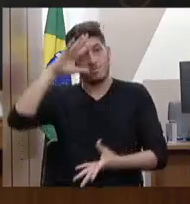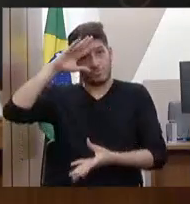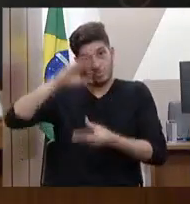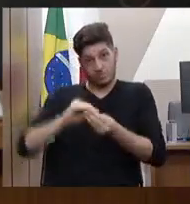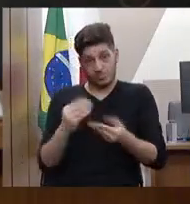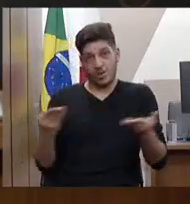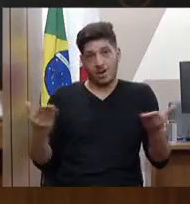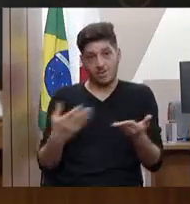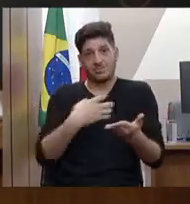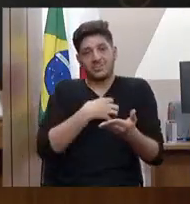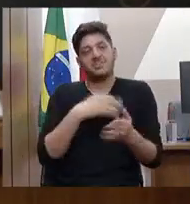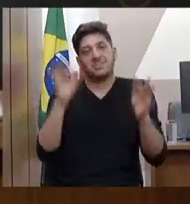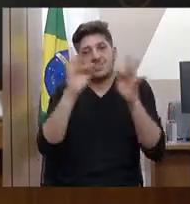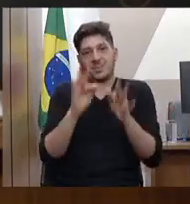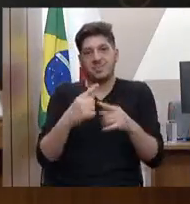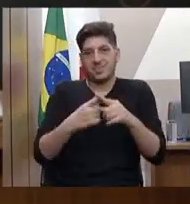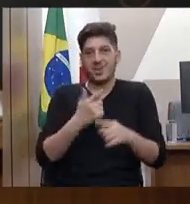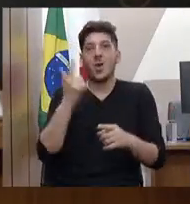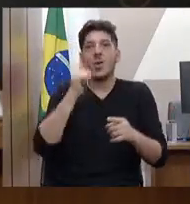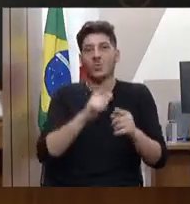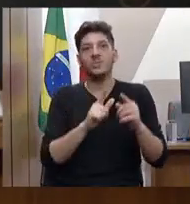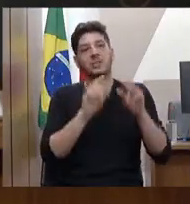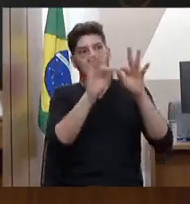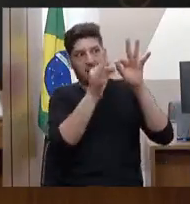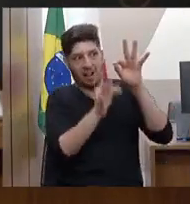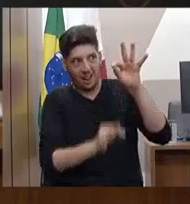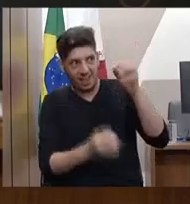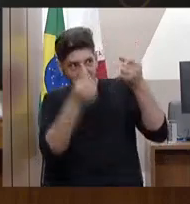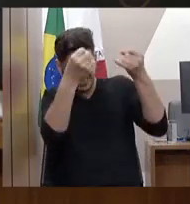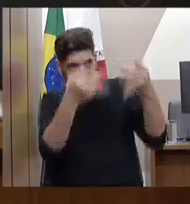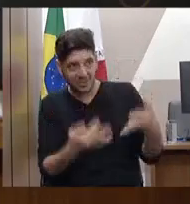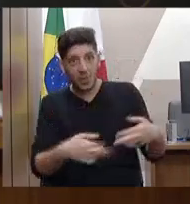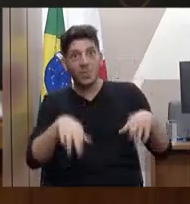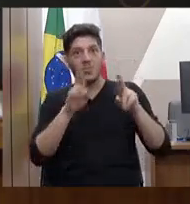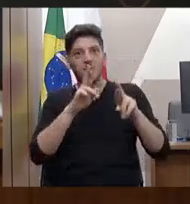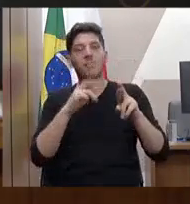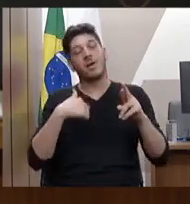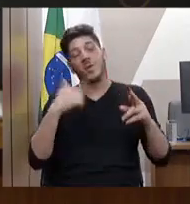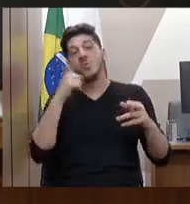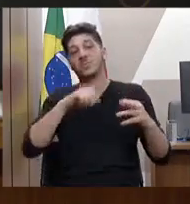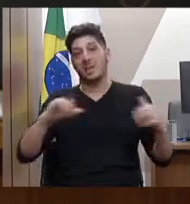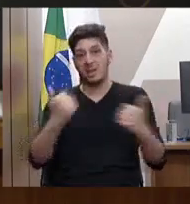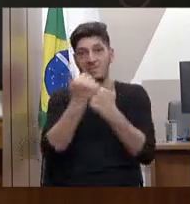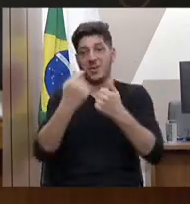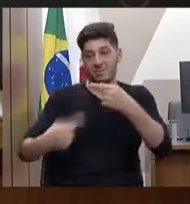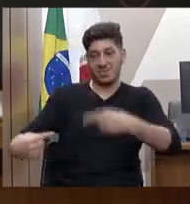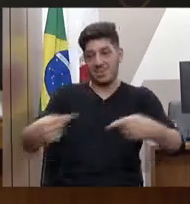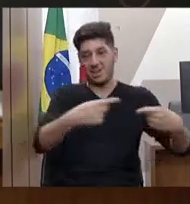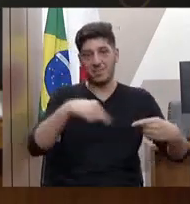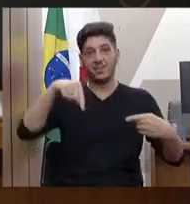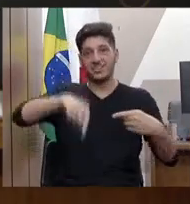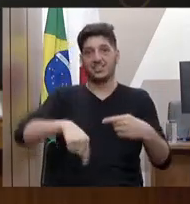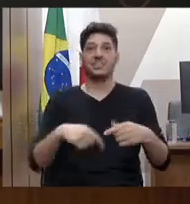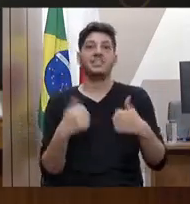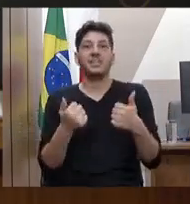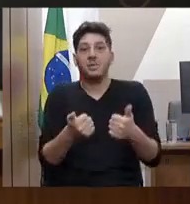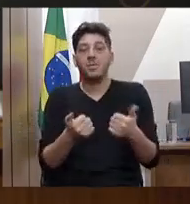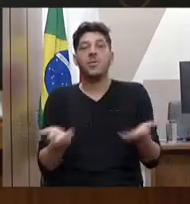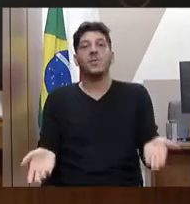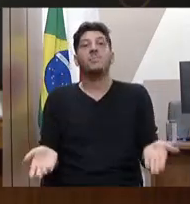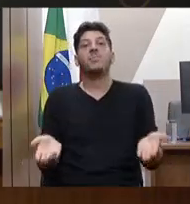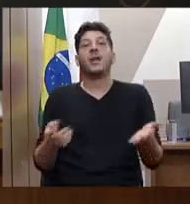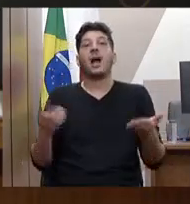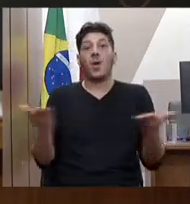satisfeito que ter chegado ao final esperando ter contribuído alguma coisa por debate talvez na fase de